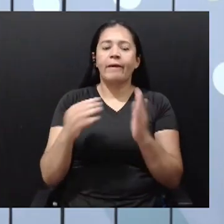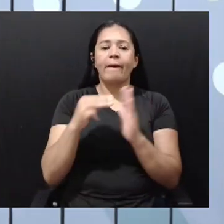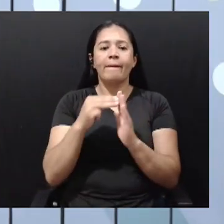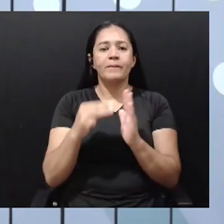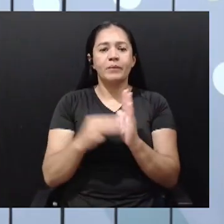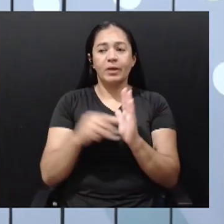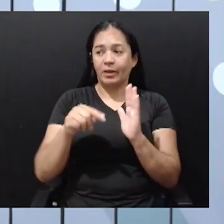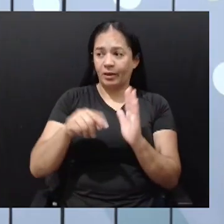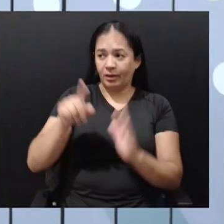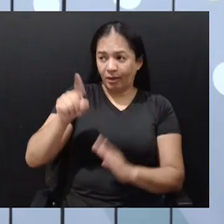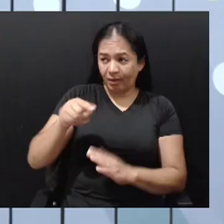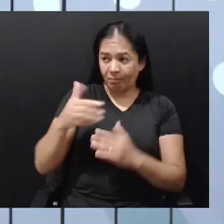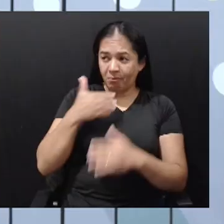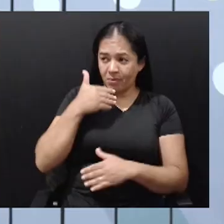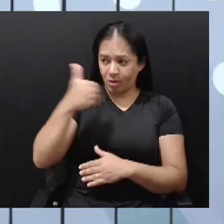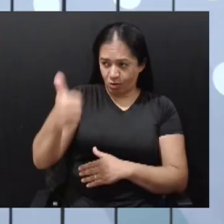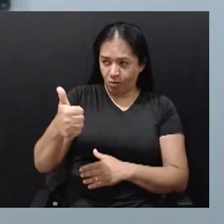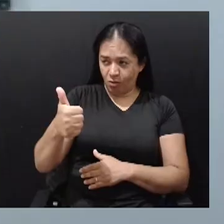eficaz mesmo?